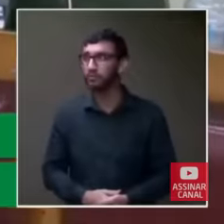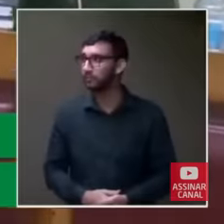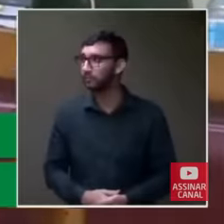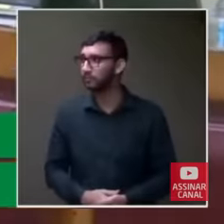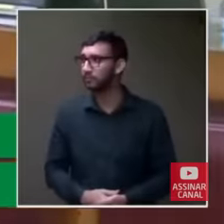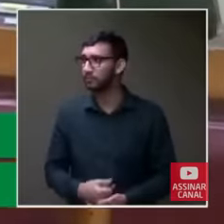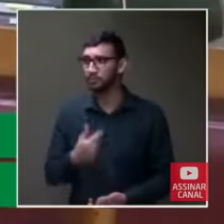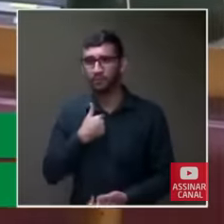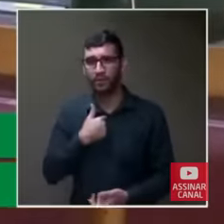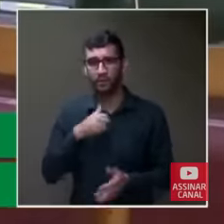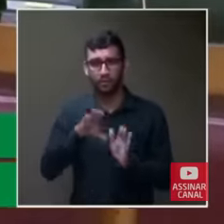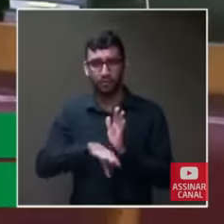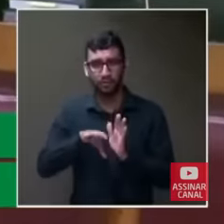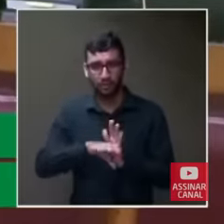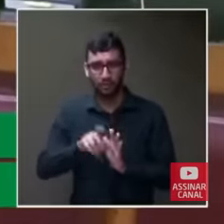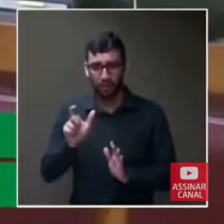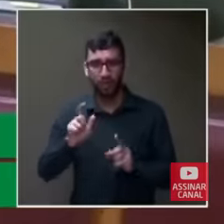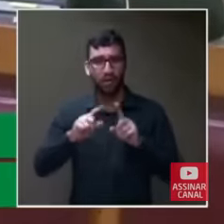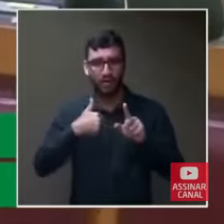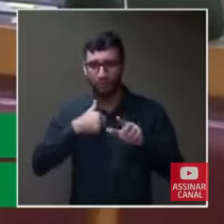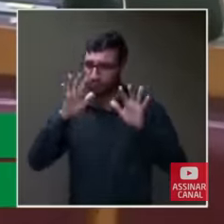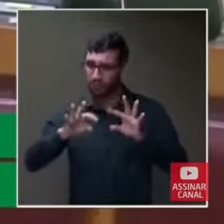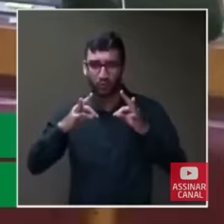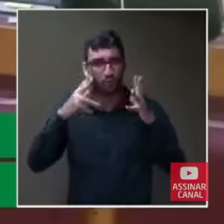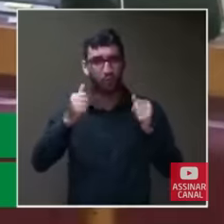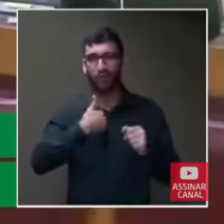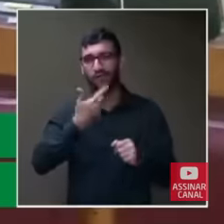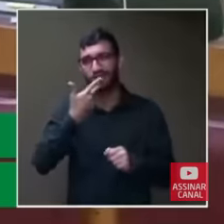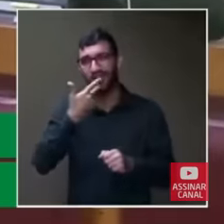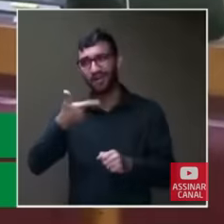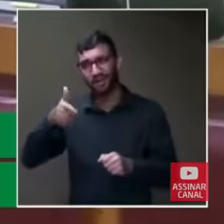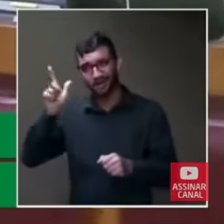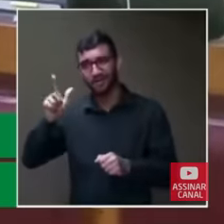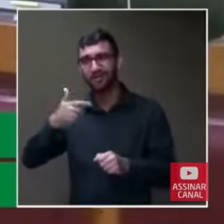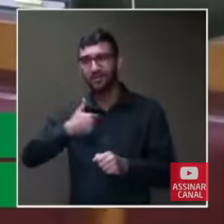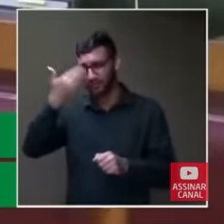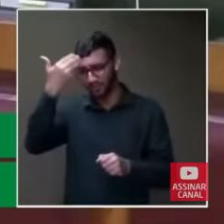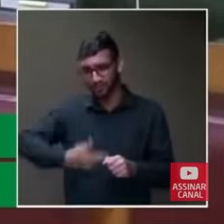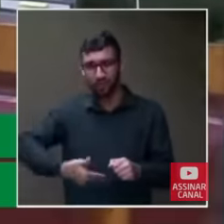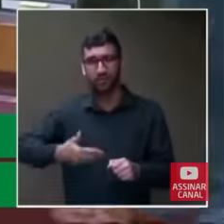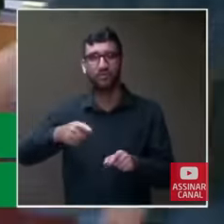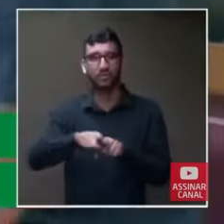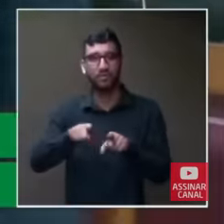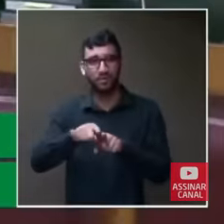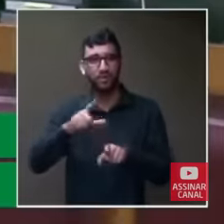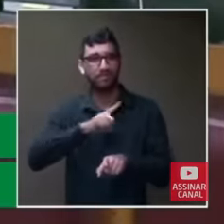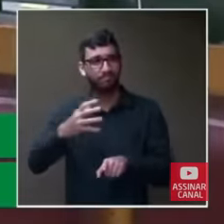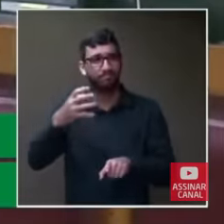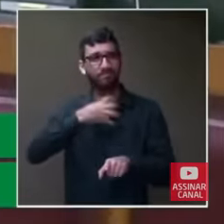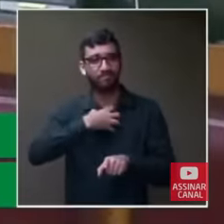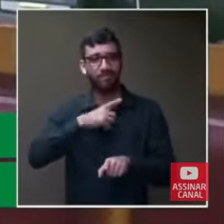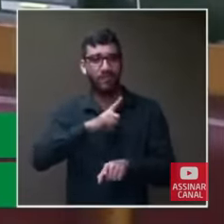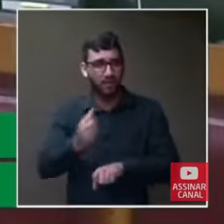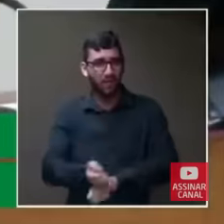Excelência, eu retiro o palavrão, mas mantenho todo o resto do que eu falei. E como ser humano, eu também tenho sentimentos,